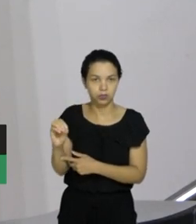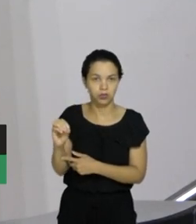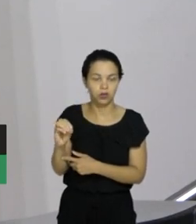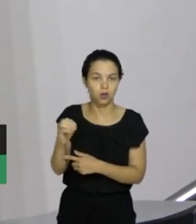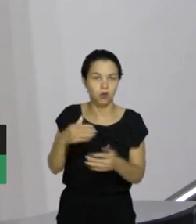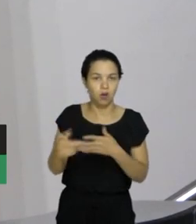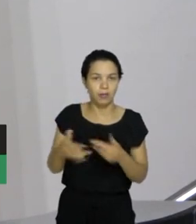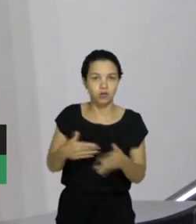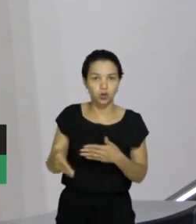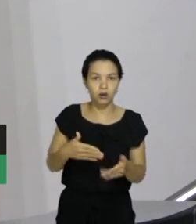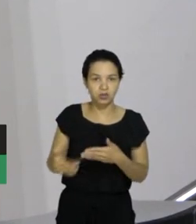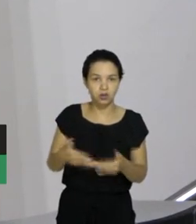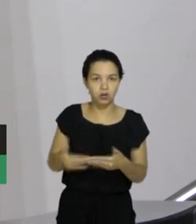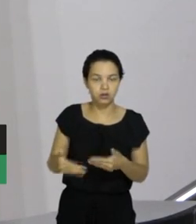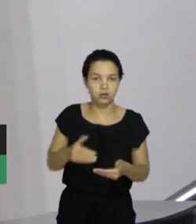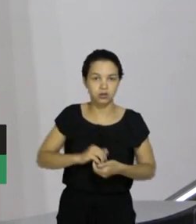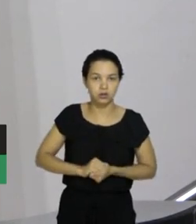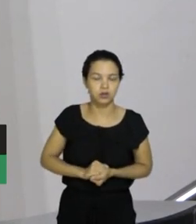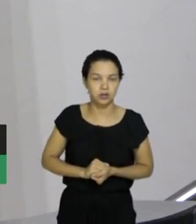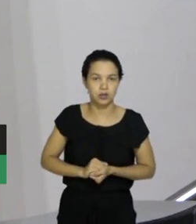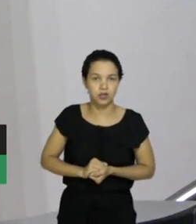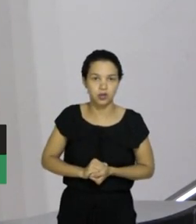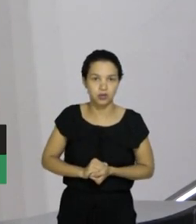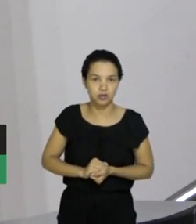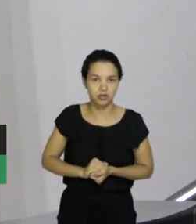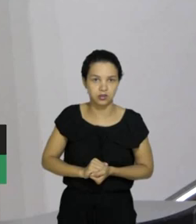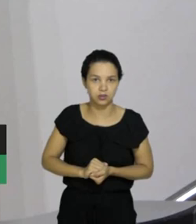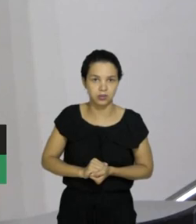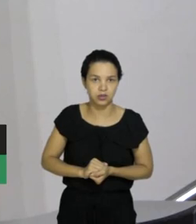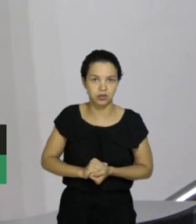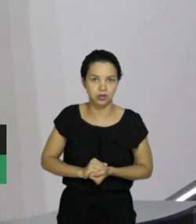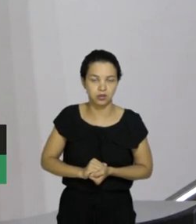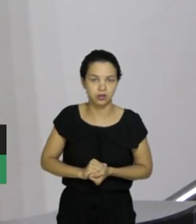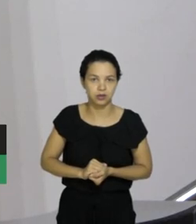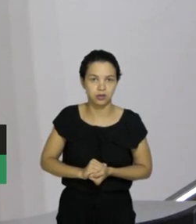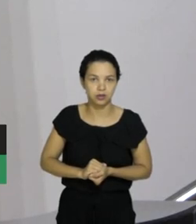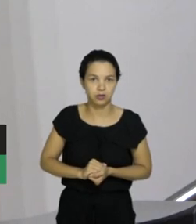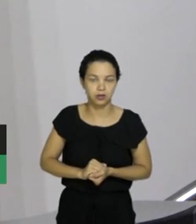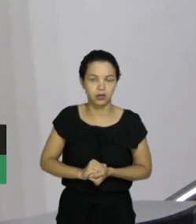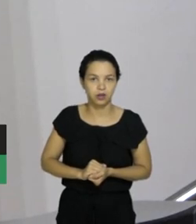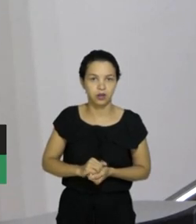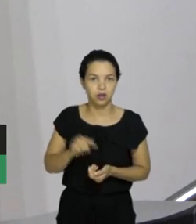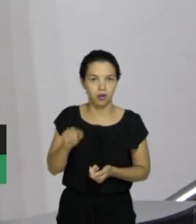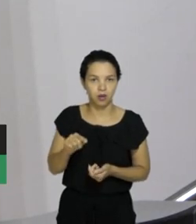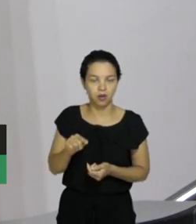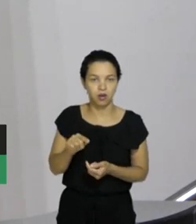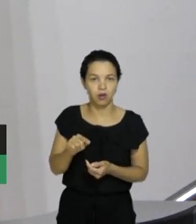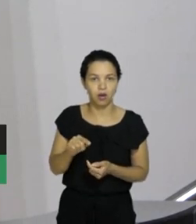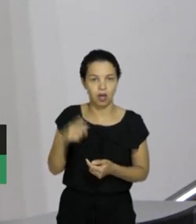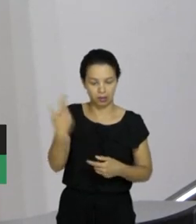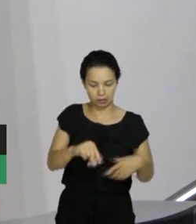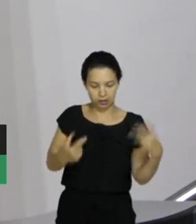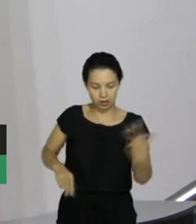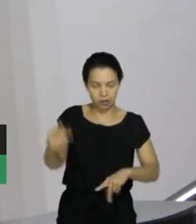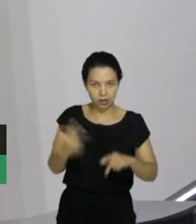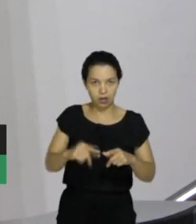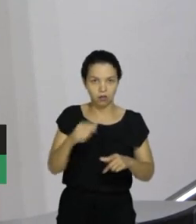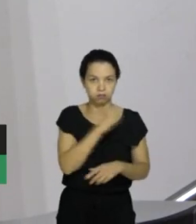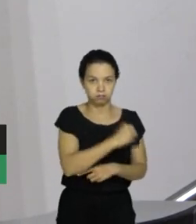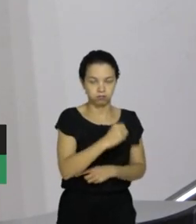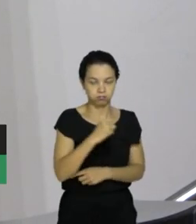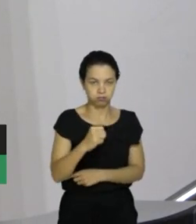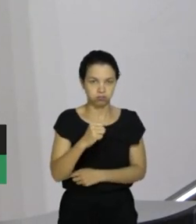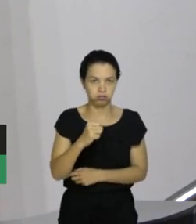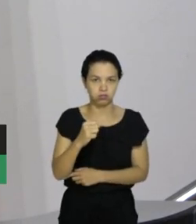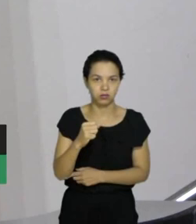Pode saber quantas ocorrências de feminicídio de lesão corporal de estupro